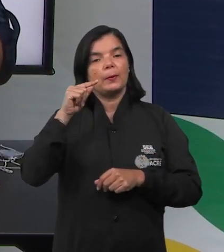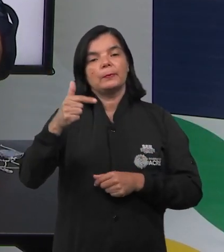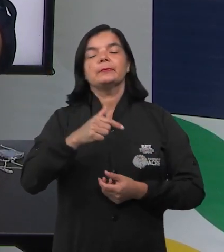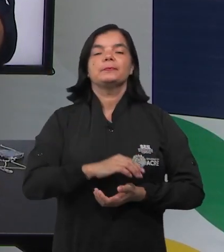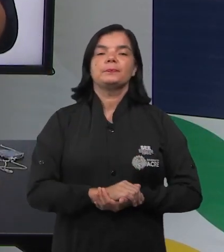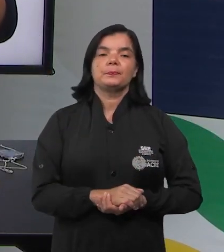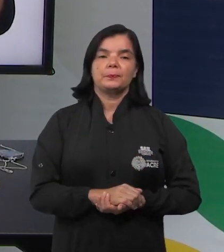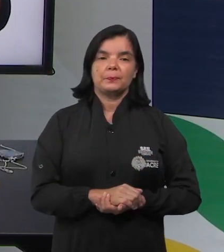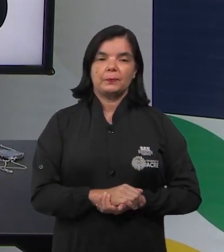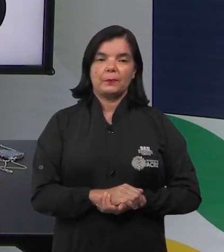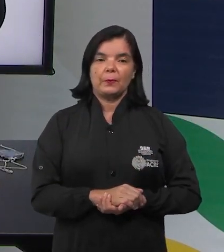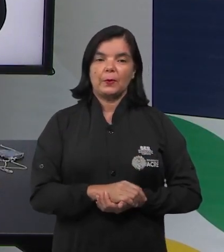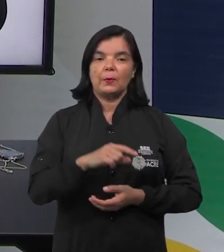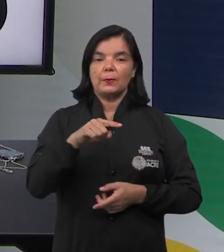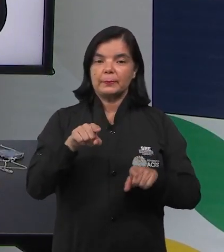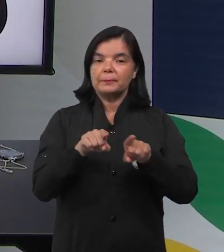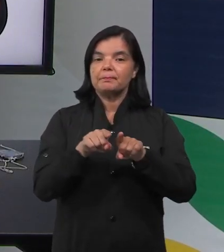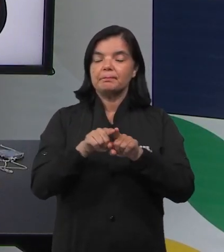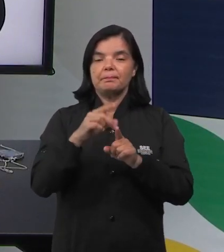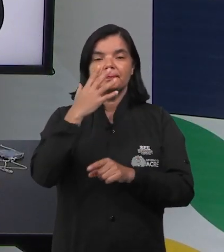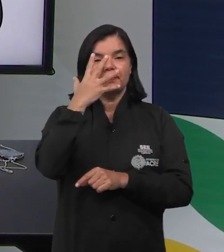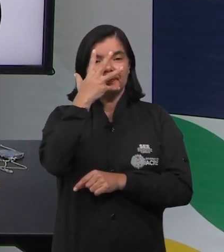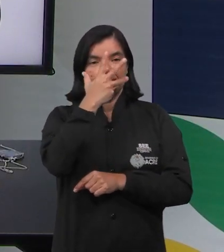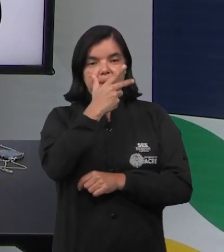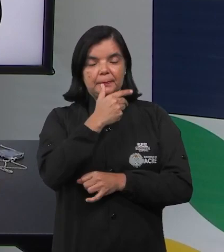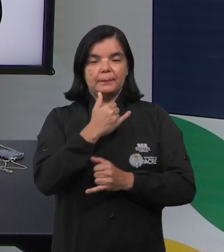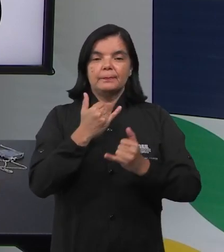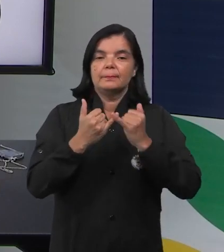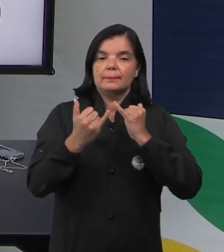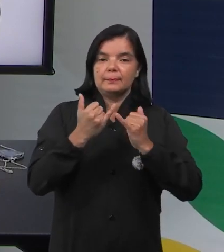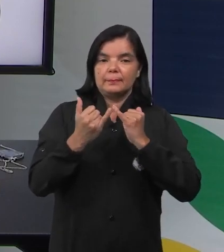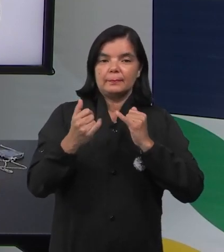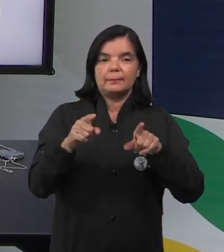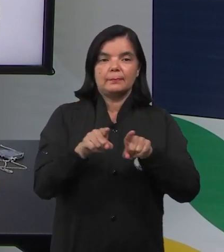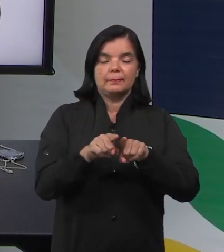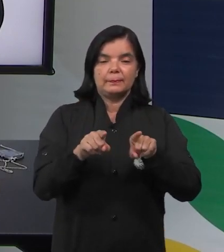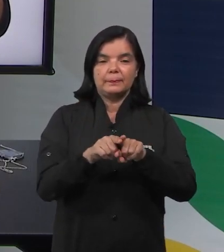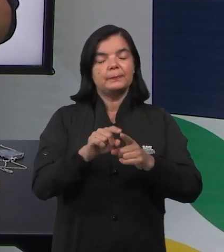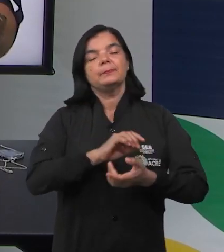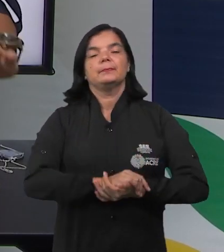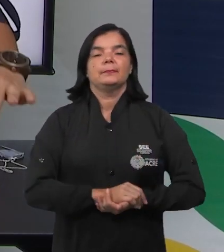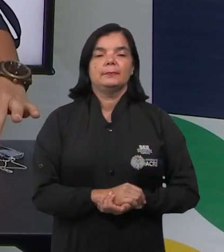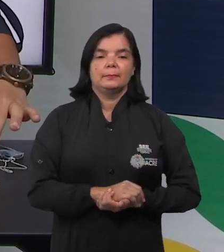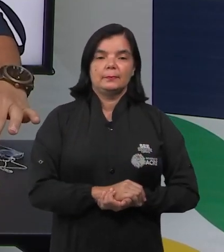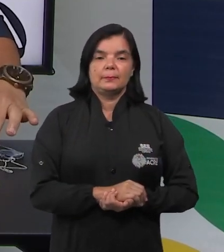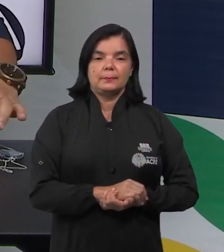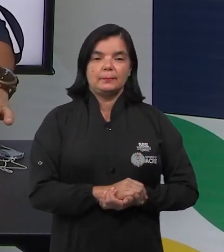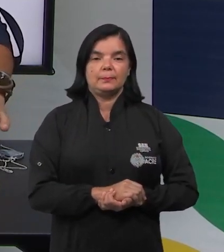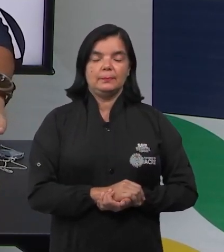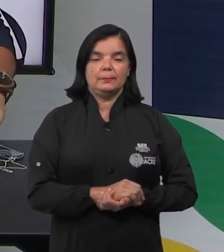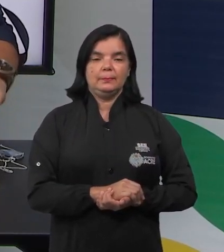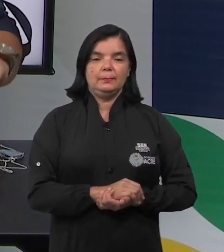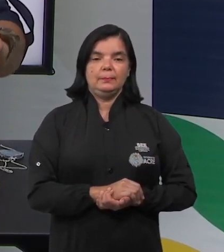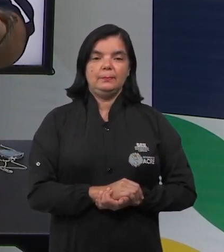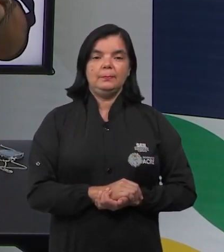Olha essa como é bem bonita, parecida também com o nosso mineral. E aqui,